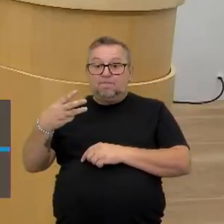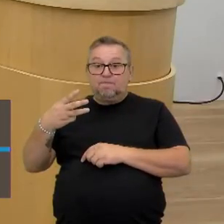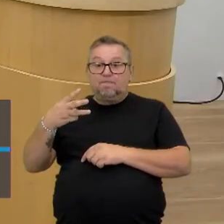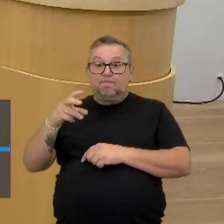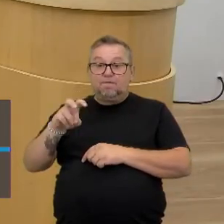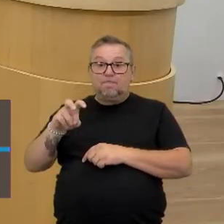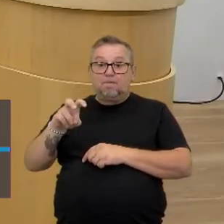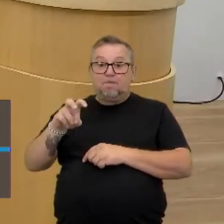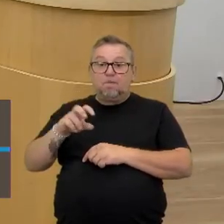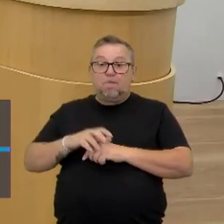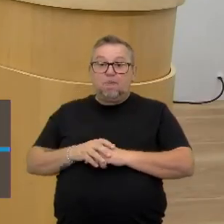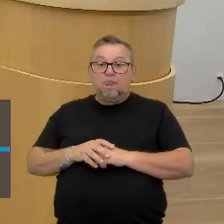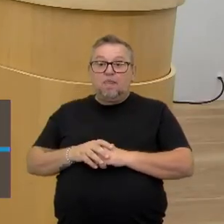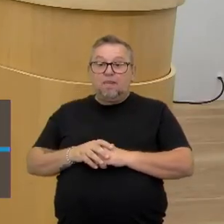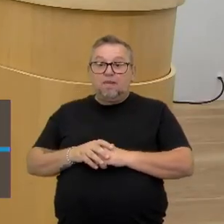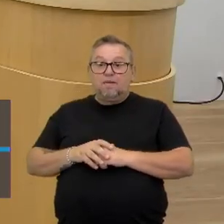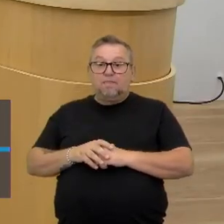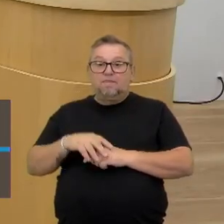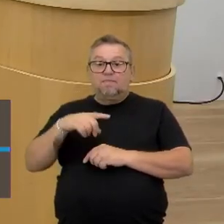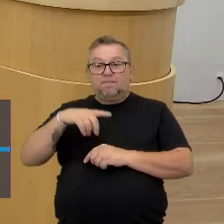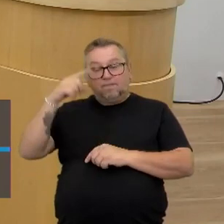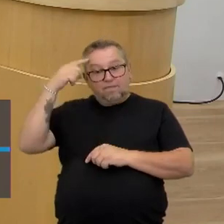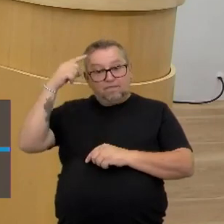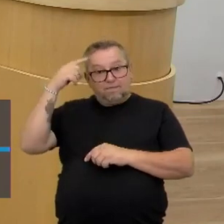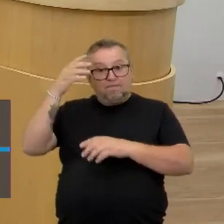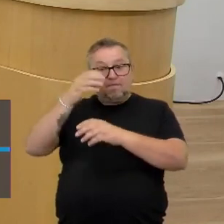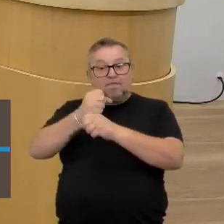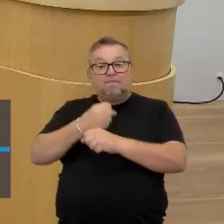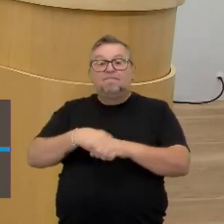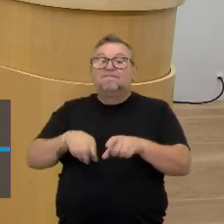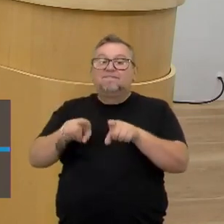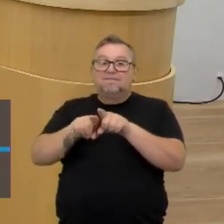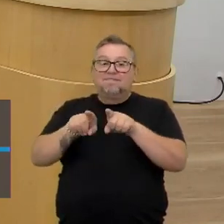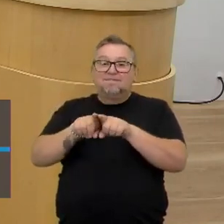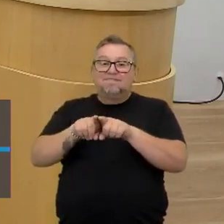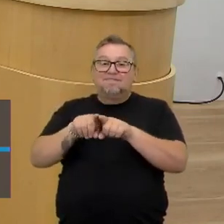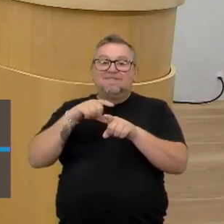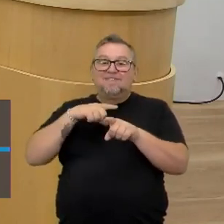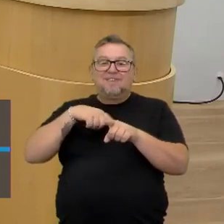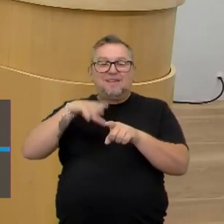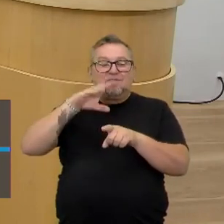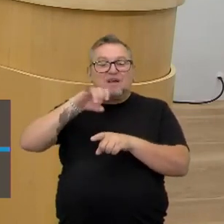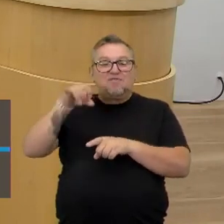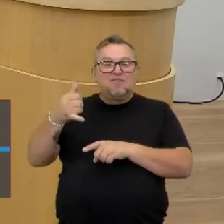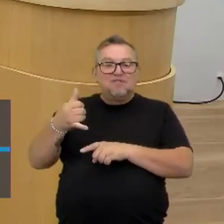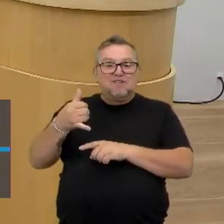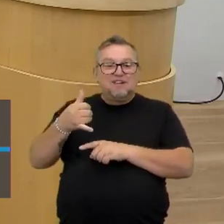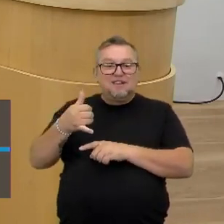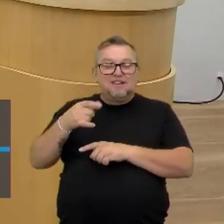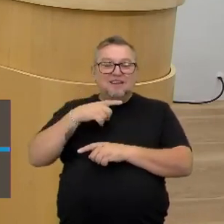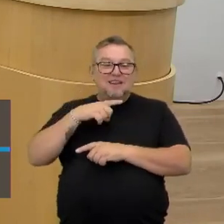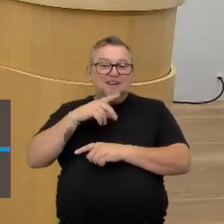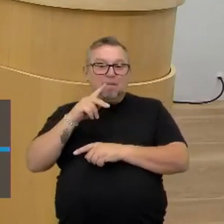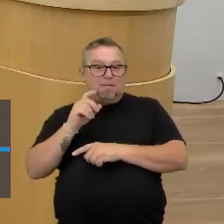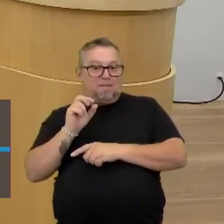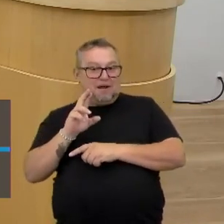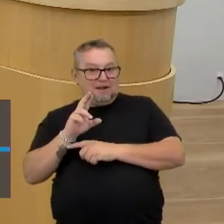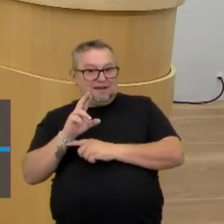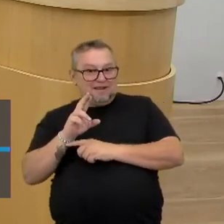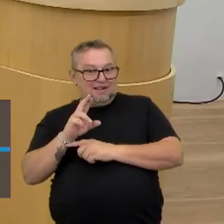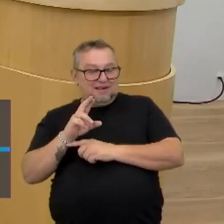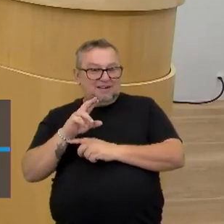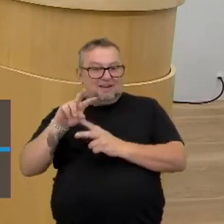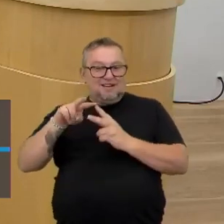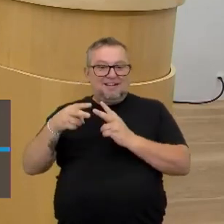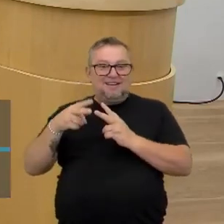dá 5. Dá 5, né? Sim. Então tem que pensar nessa soma também. Sim. Tá certo? Então quem tem mais chance de ganhar? Quem pede par ou quem